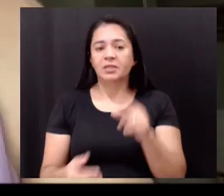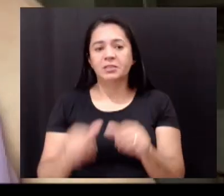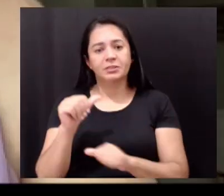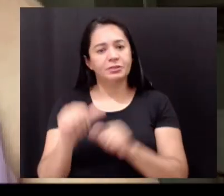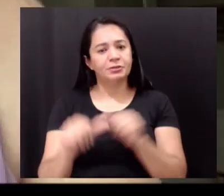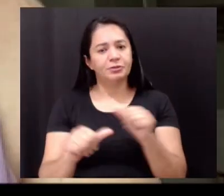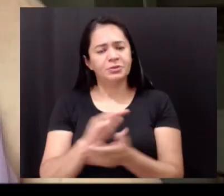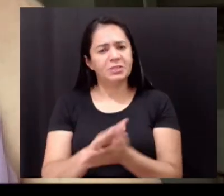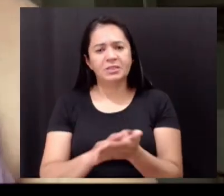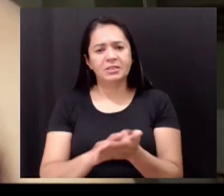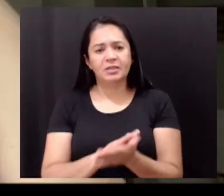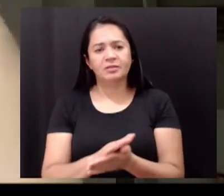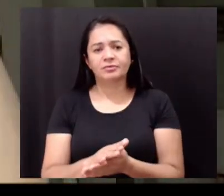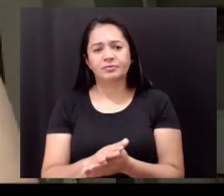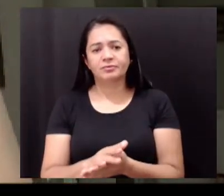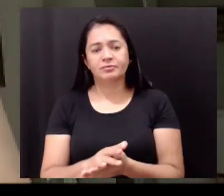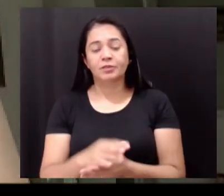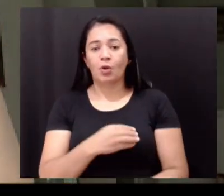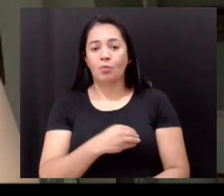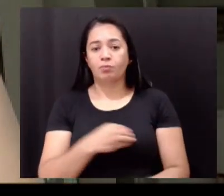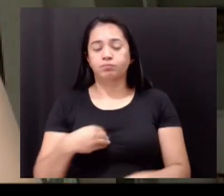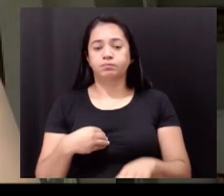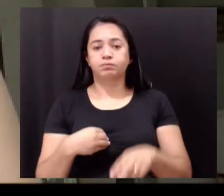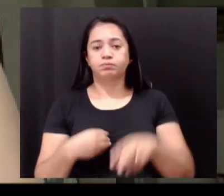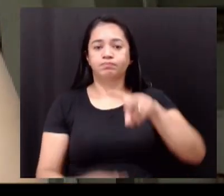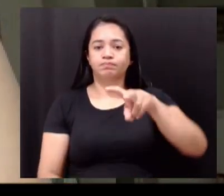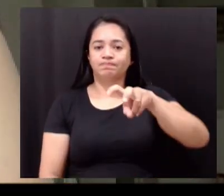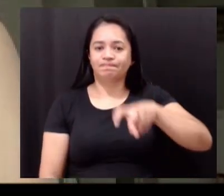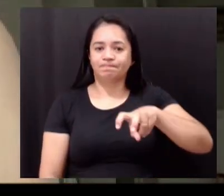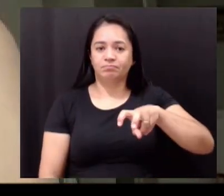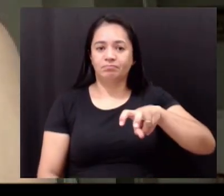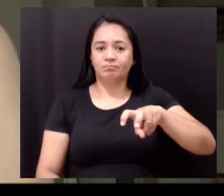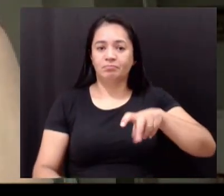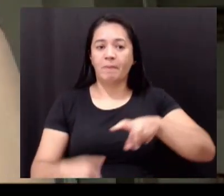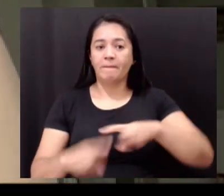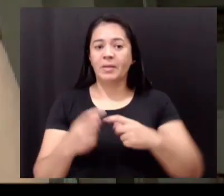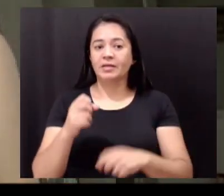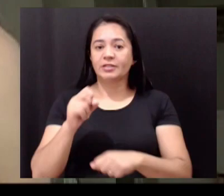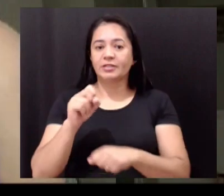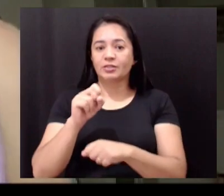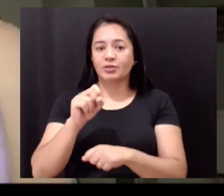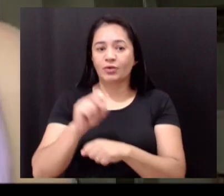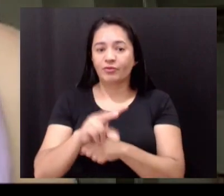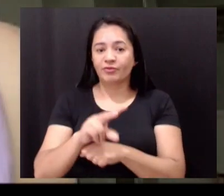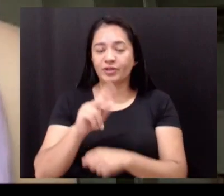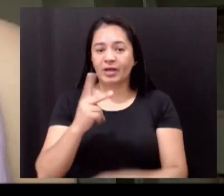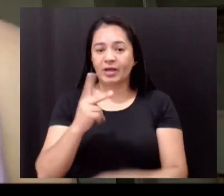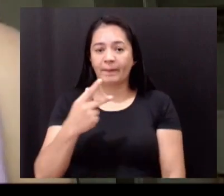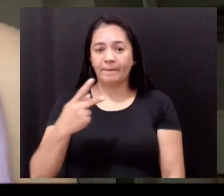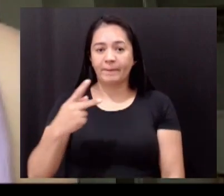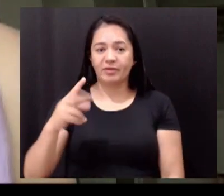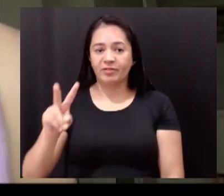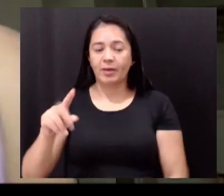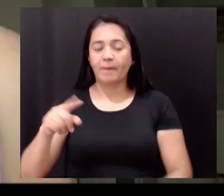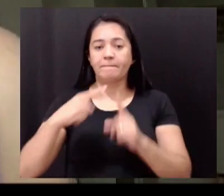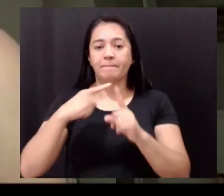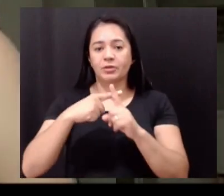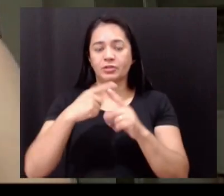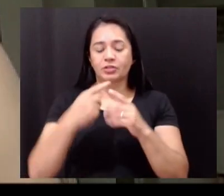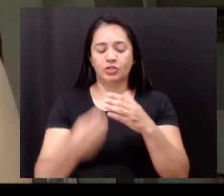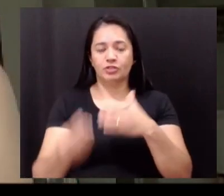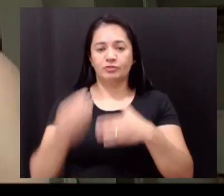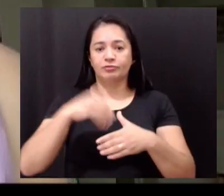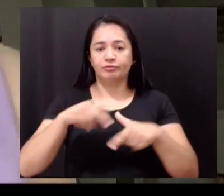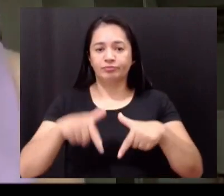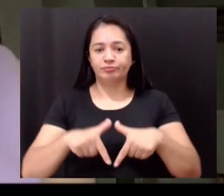no exame do Papa Nicolau e apresenta HPV positivo no colo do útero, a gente recomenda que o Papa Nicolau